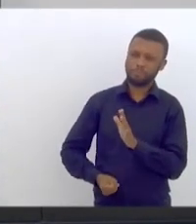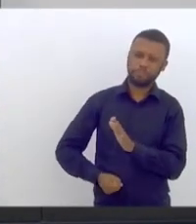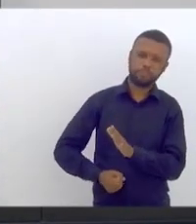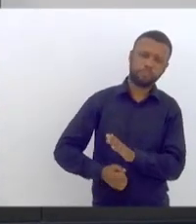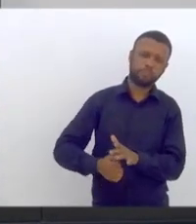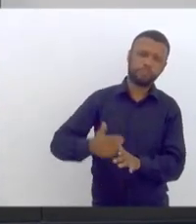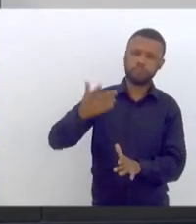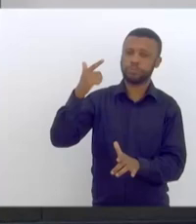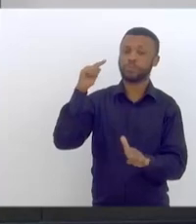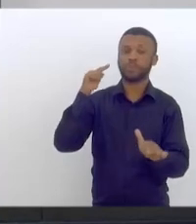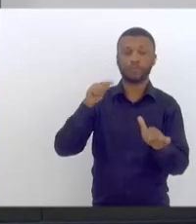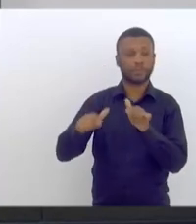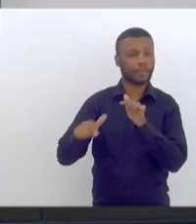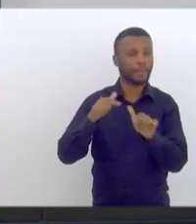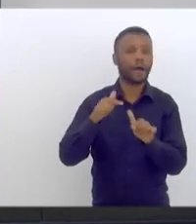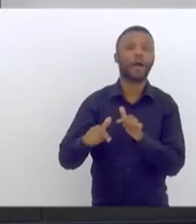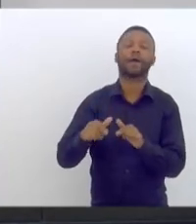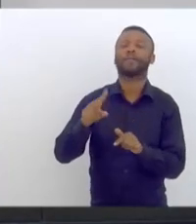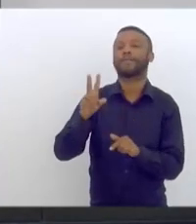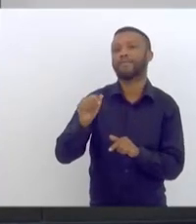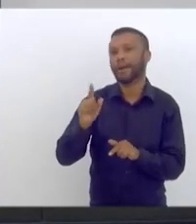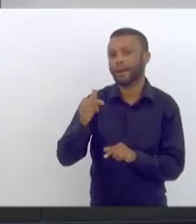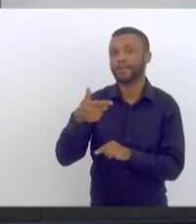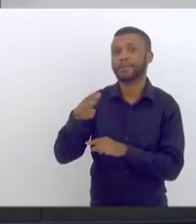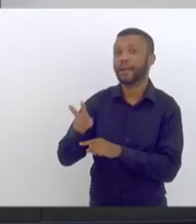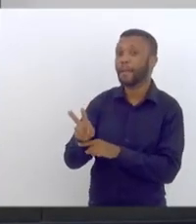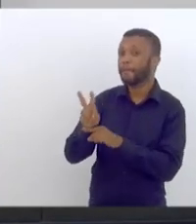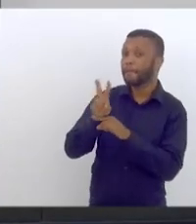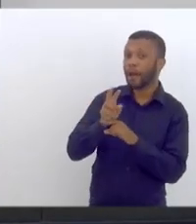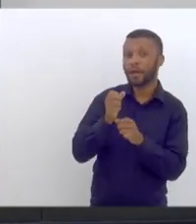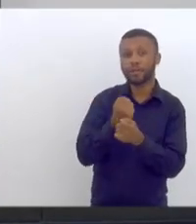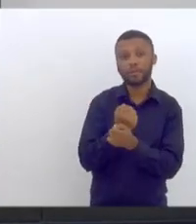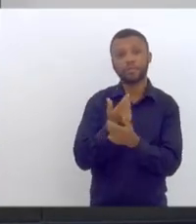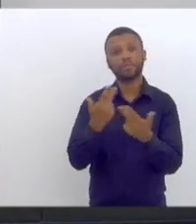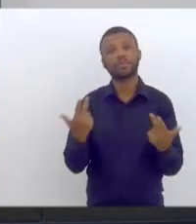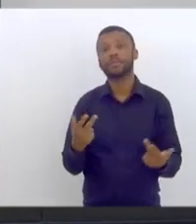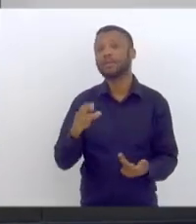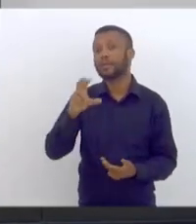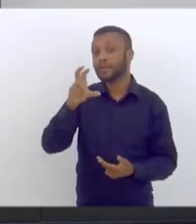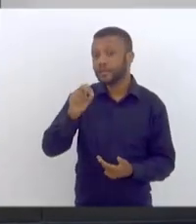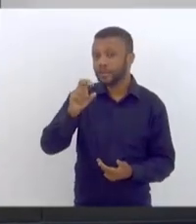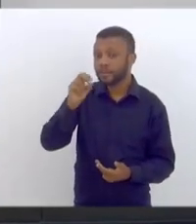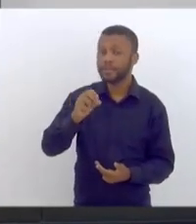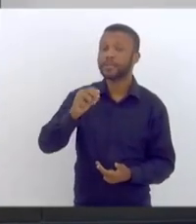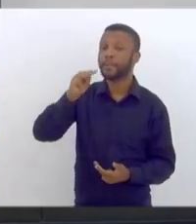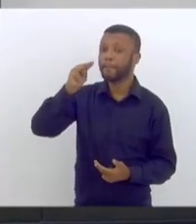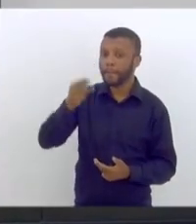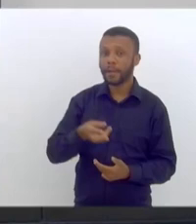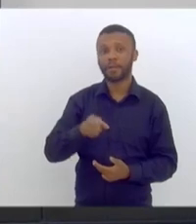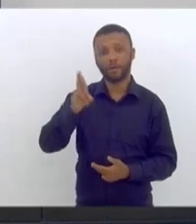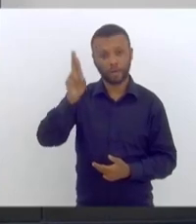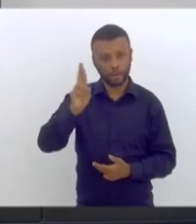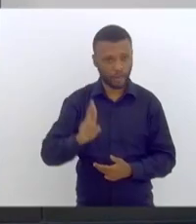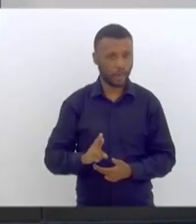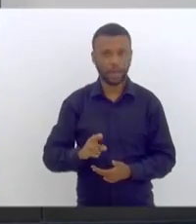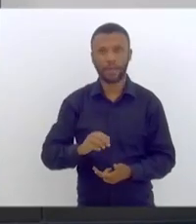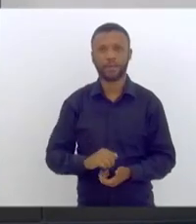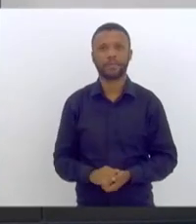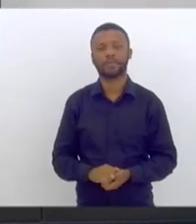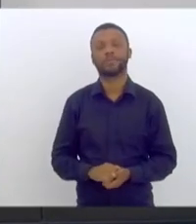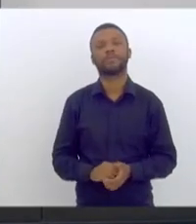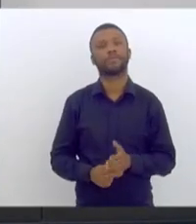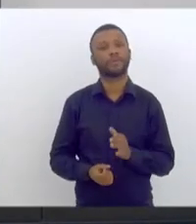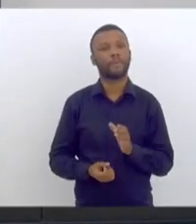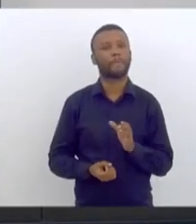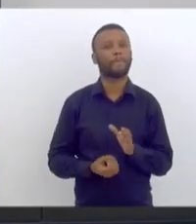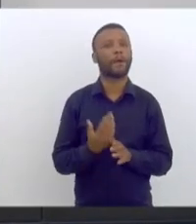Imagine que você tem um empréstimo Shopping de 50 milhões de reais se abre